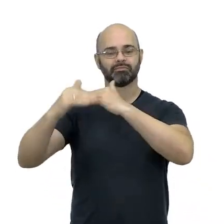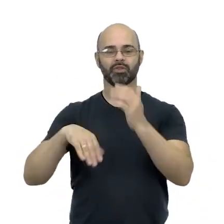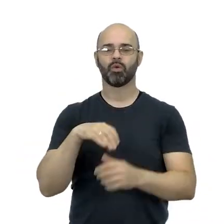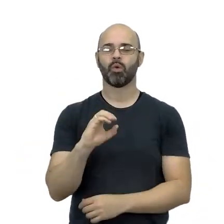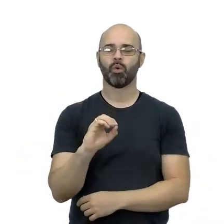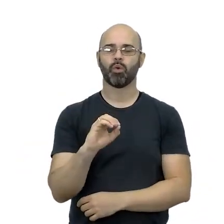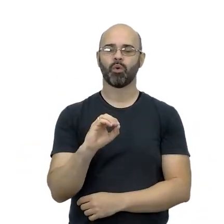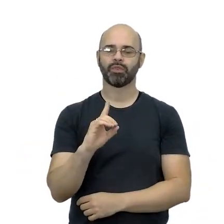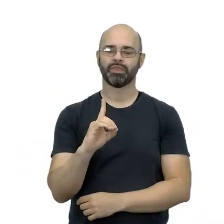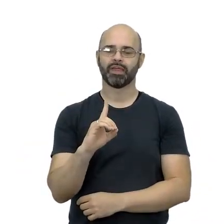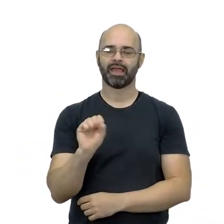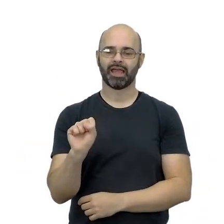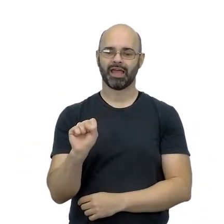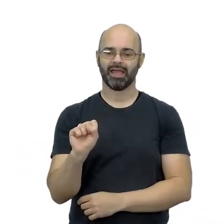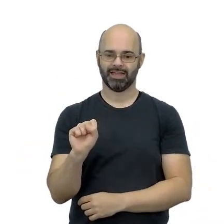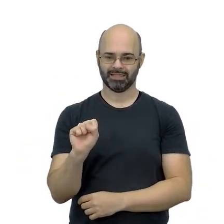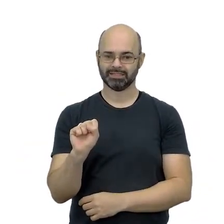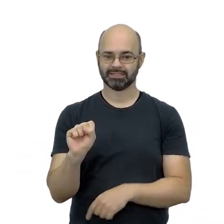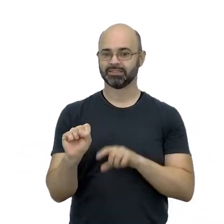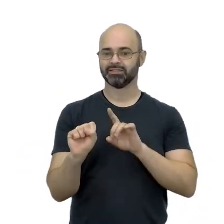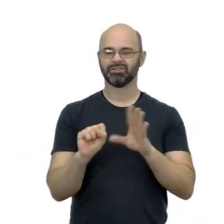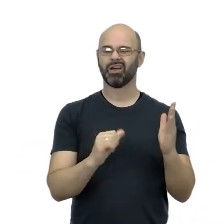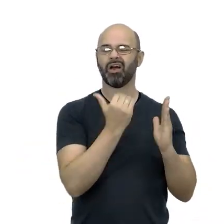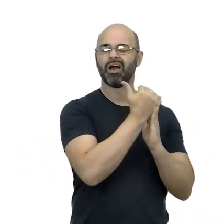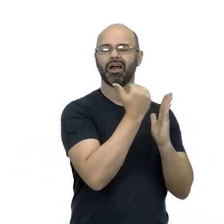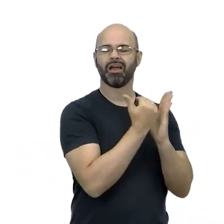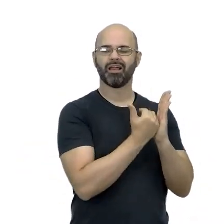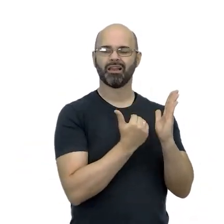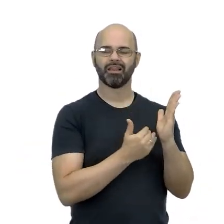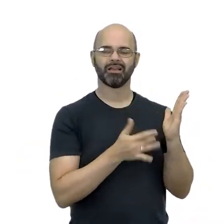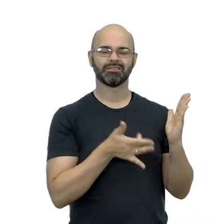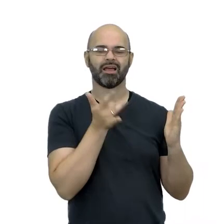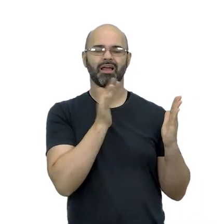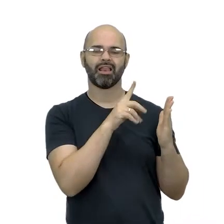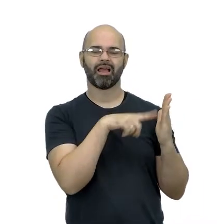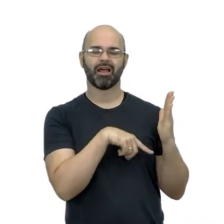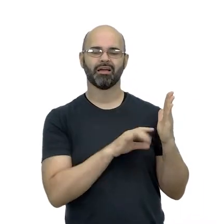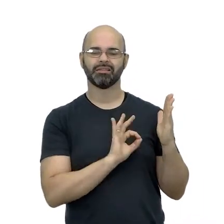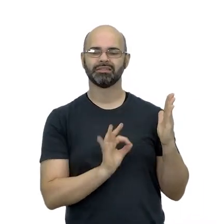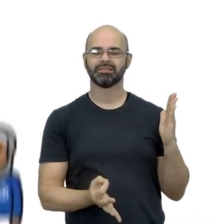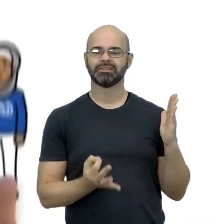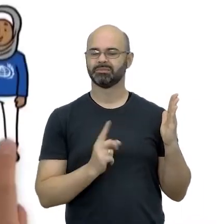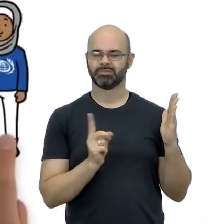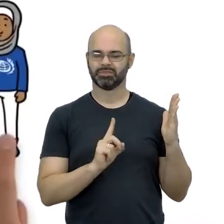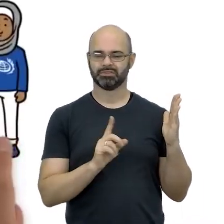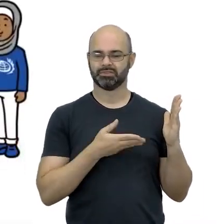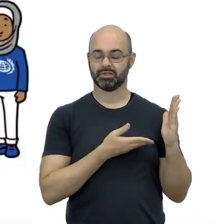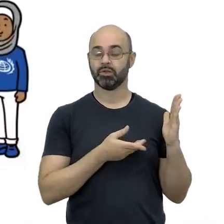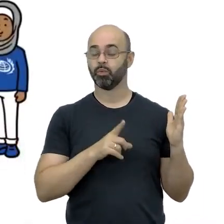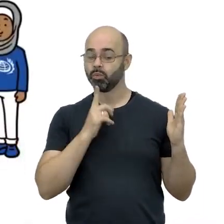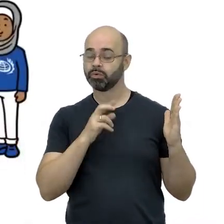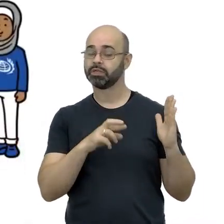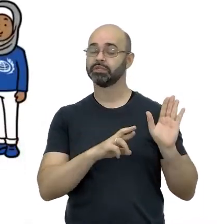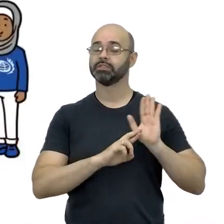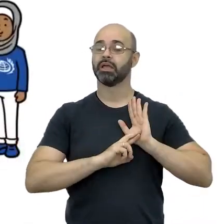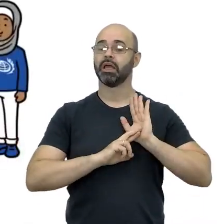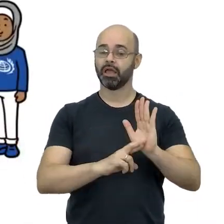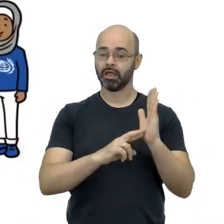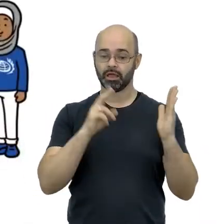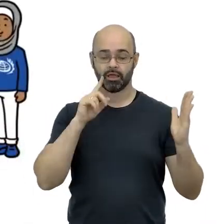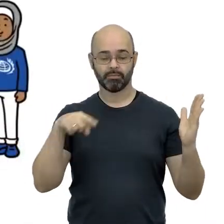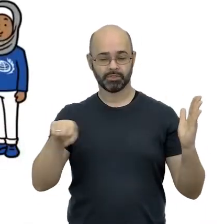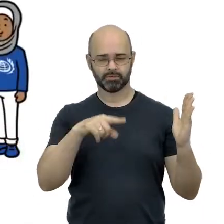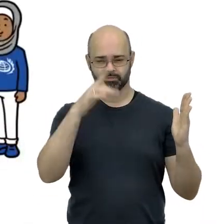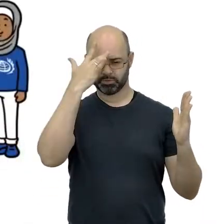ODS, não são somente itens de uma lista. Eles representam uma abordagem holística para entender e enfrentar